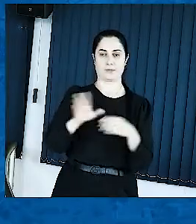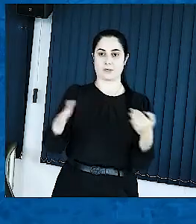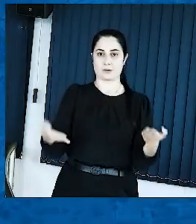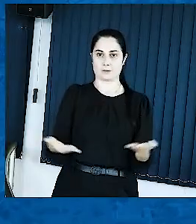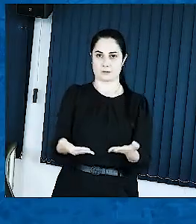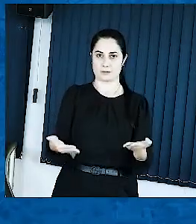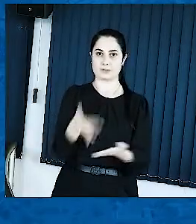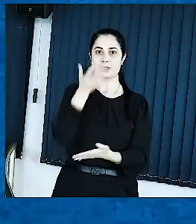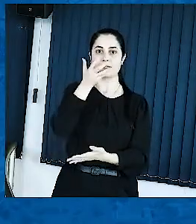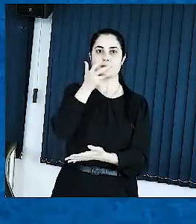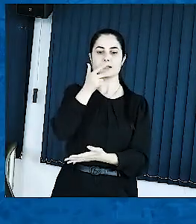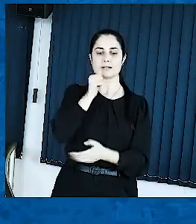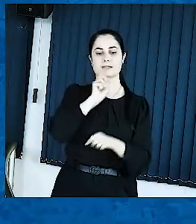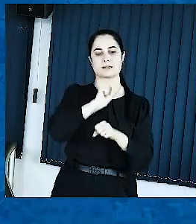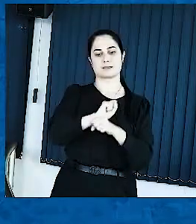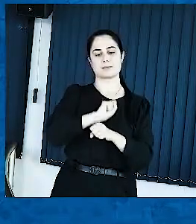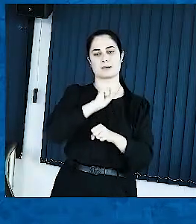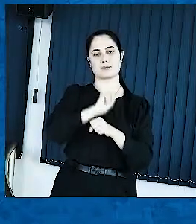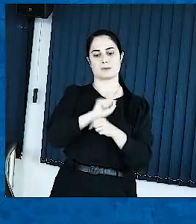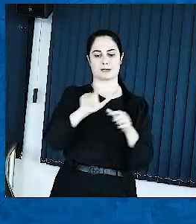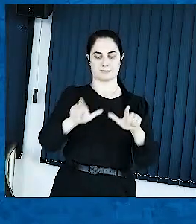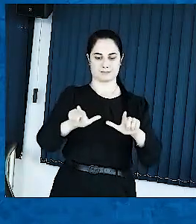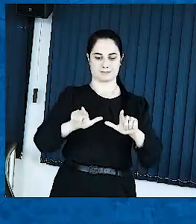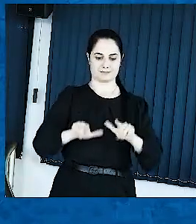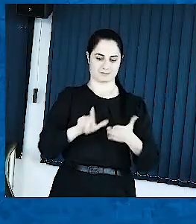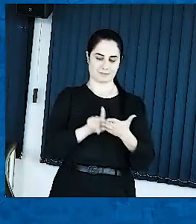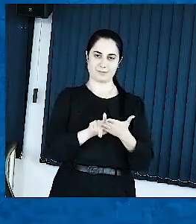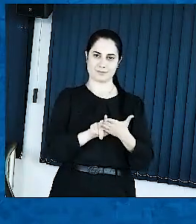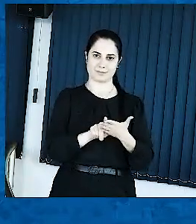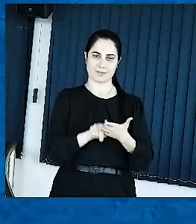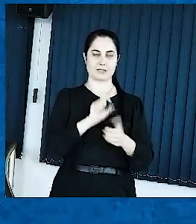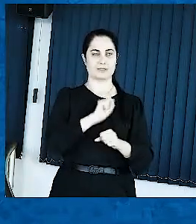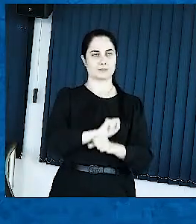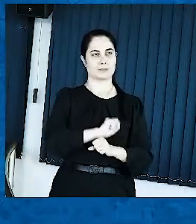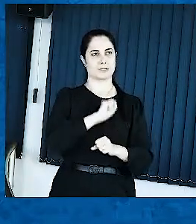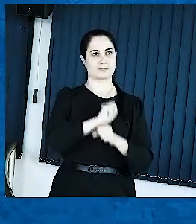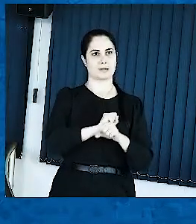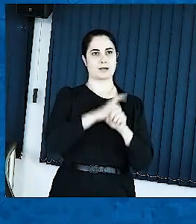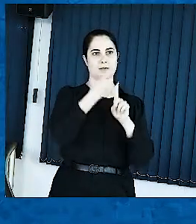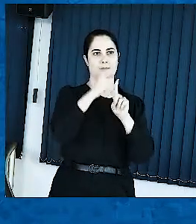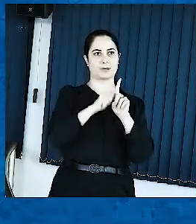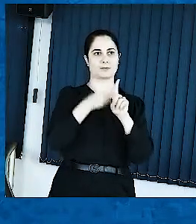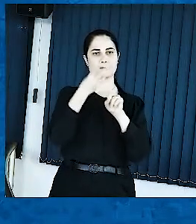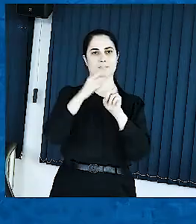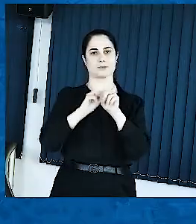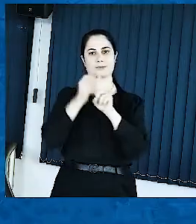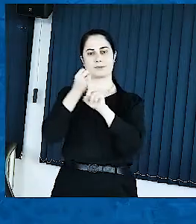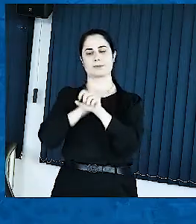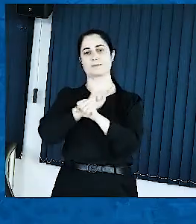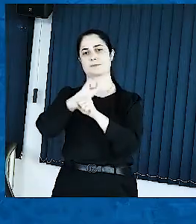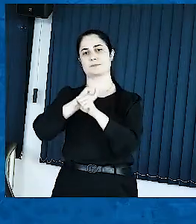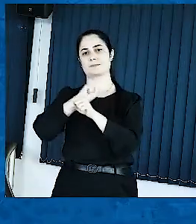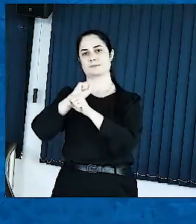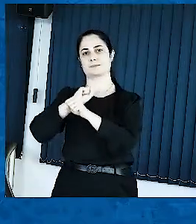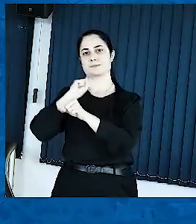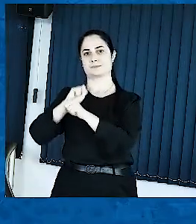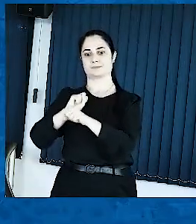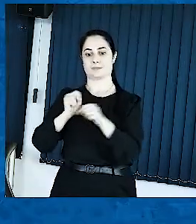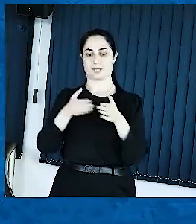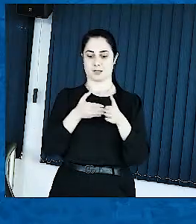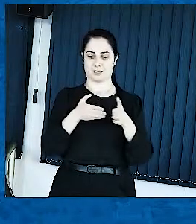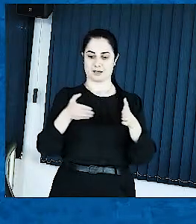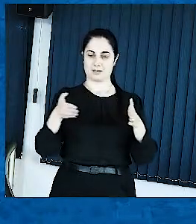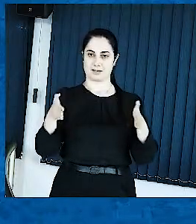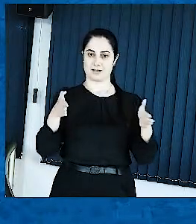Hoje, a criança espera o diagnóstico para começar qualquer intervenção. Isso demora meses. A